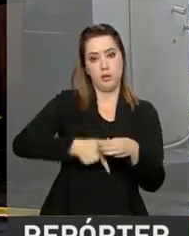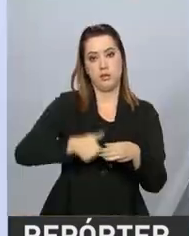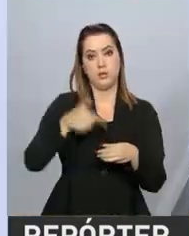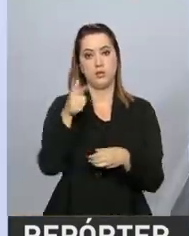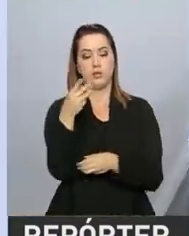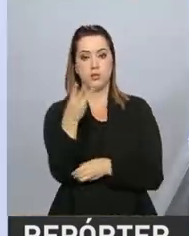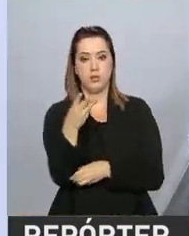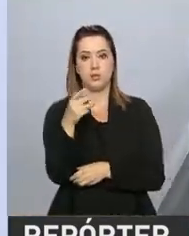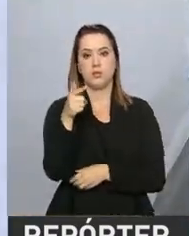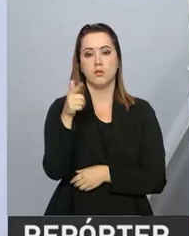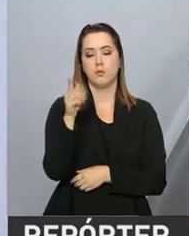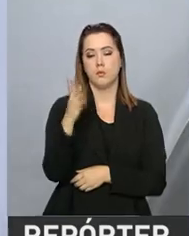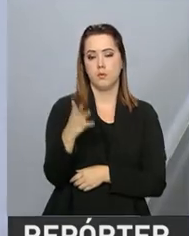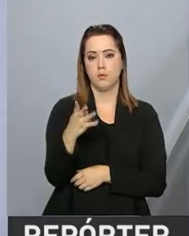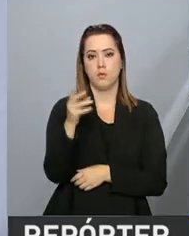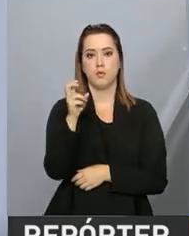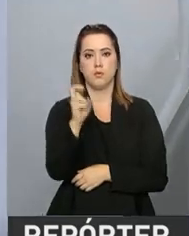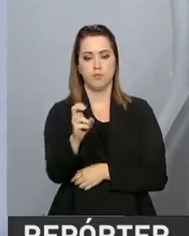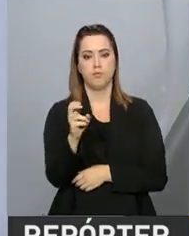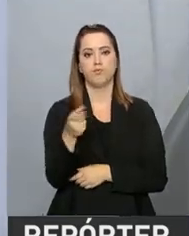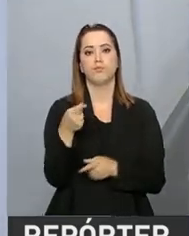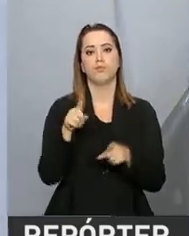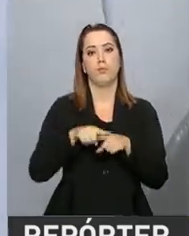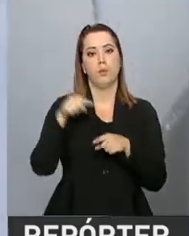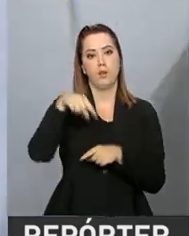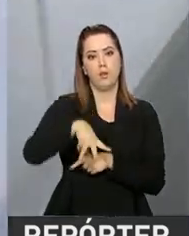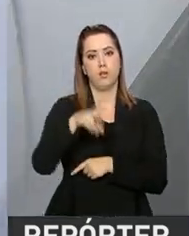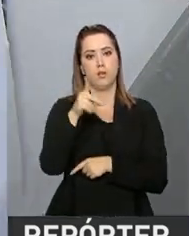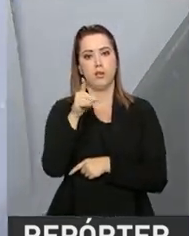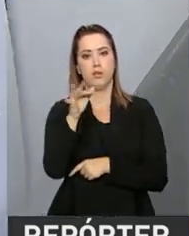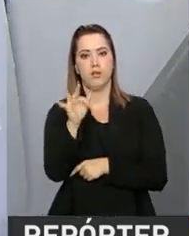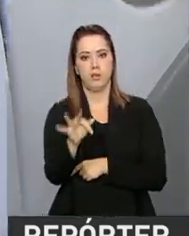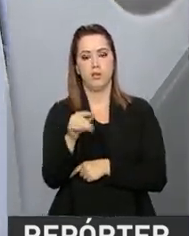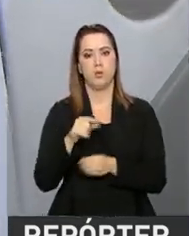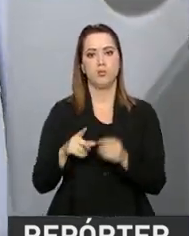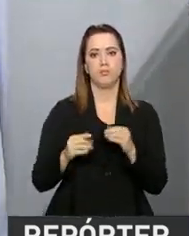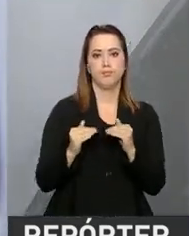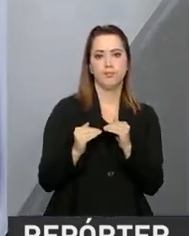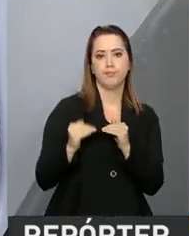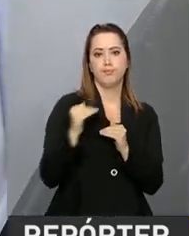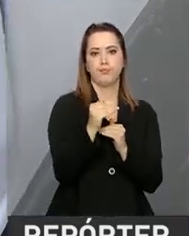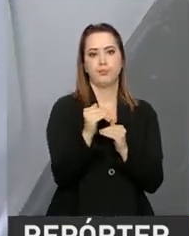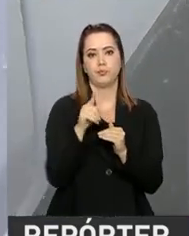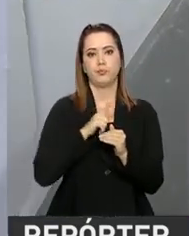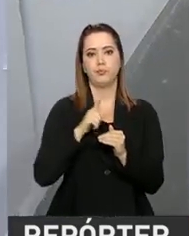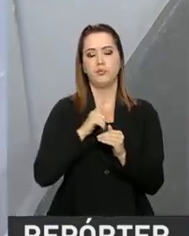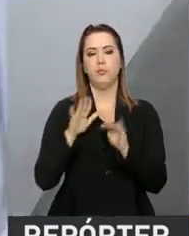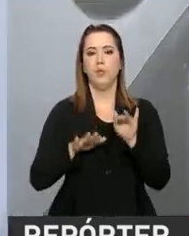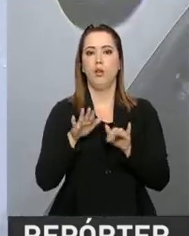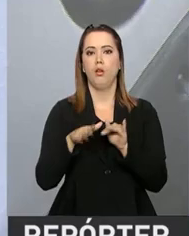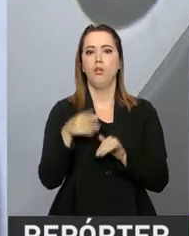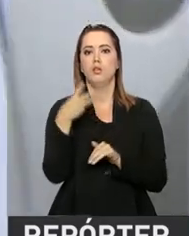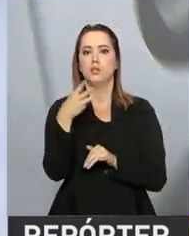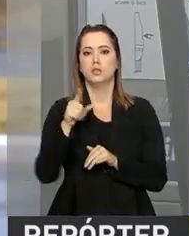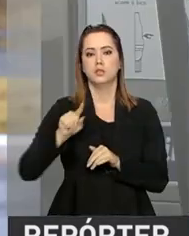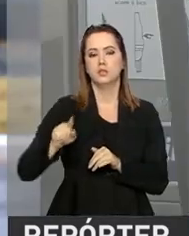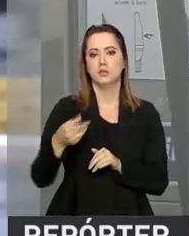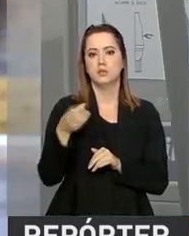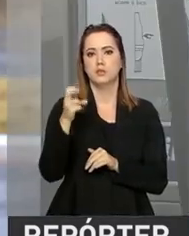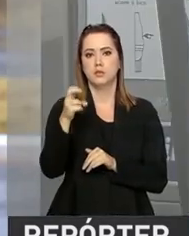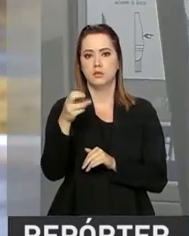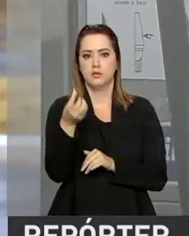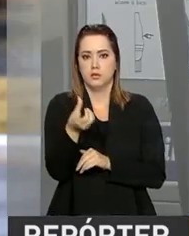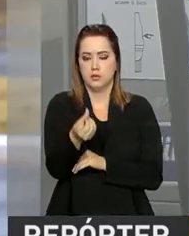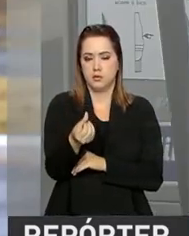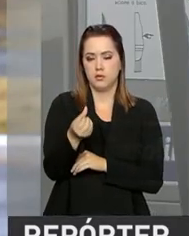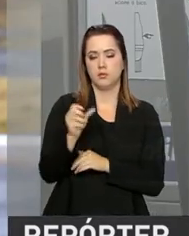de R$ 3,45. Já no Distrito Federal, com o reajuste, a gasolina terá o preço médio de